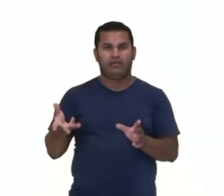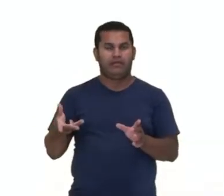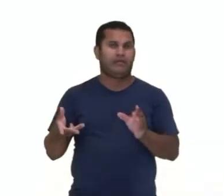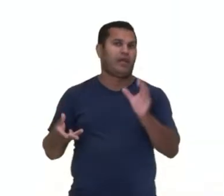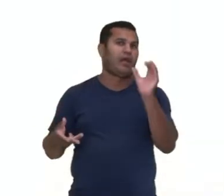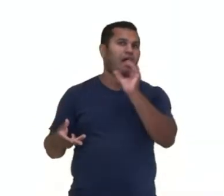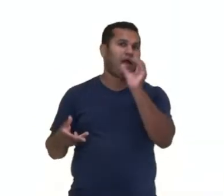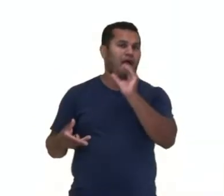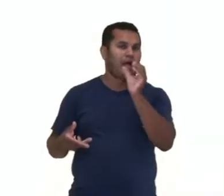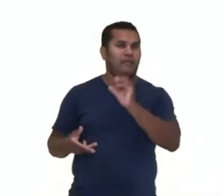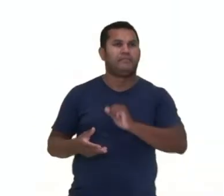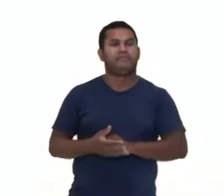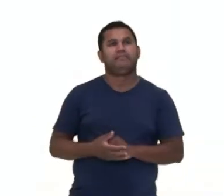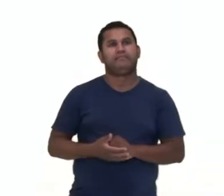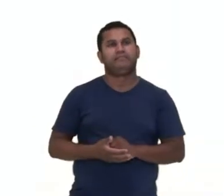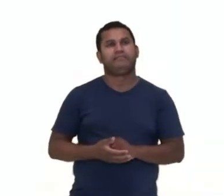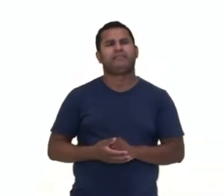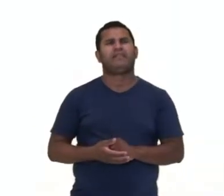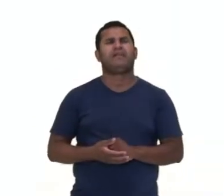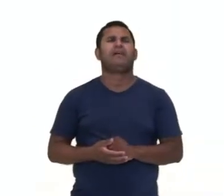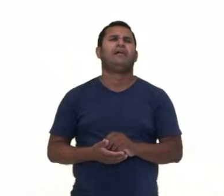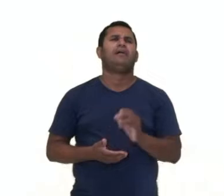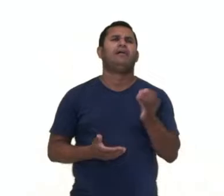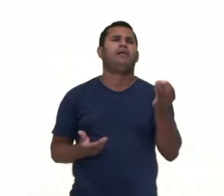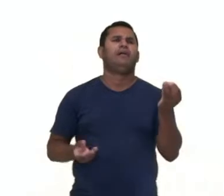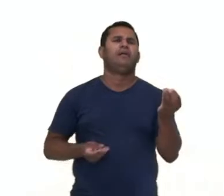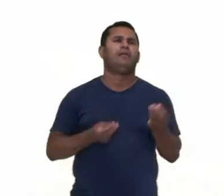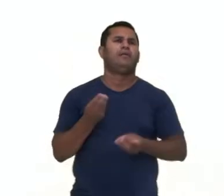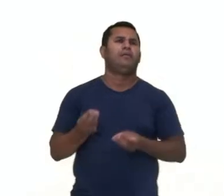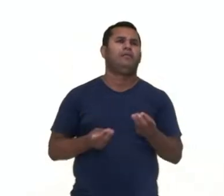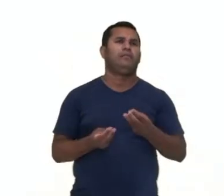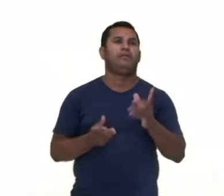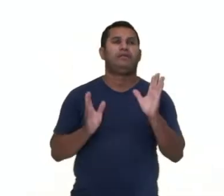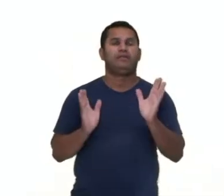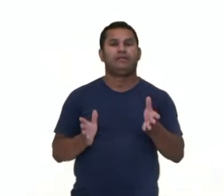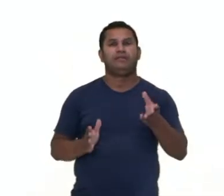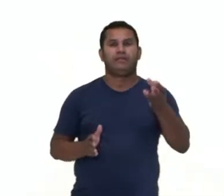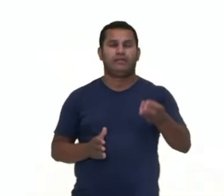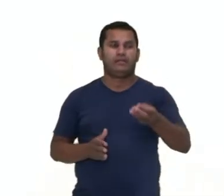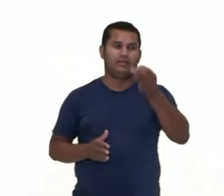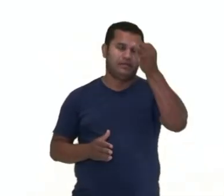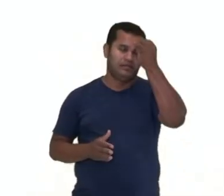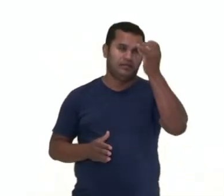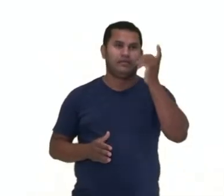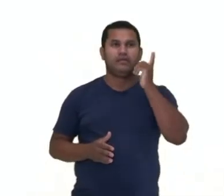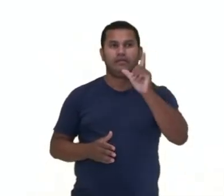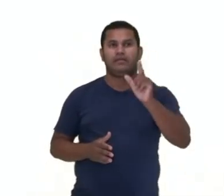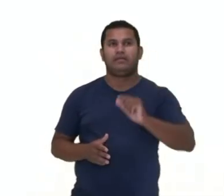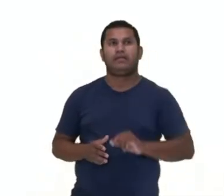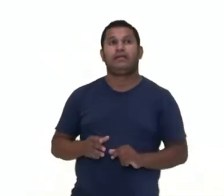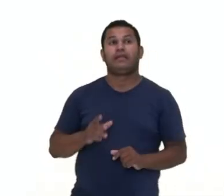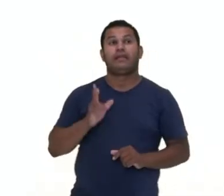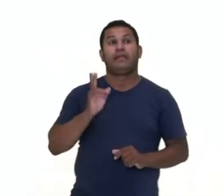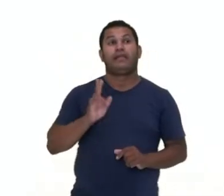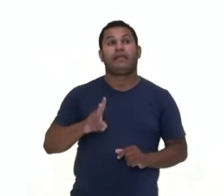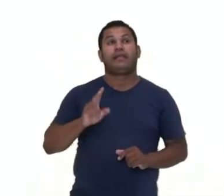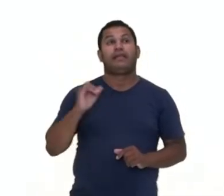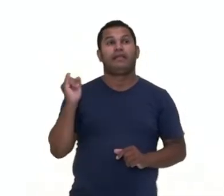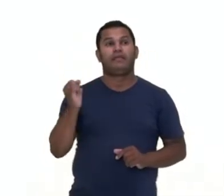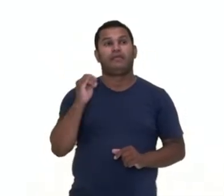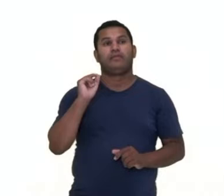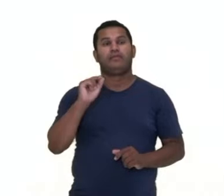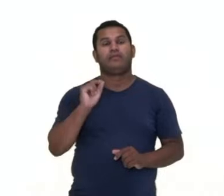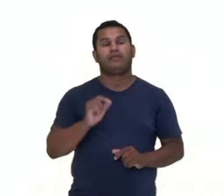como a aceleração é a variação da velocidade em um intervalo de tempo, o acelerador do carro funciona como promove a aceleração desse veículo, como a gente falou, né? Então,